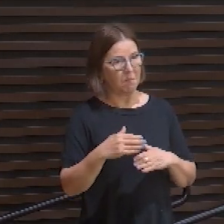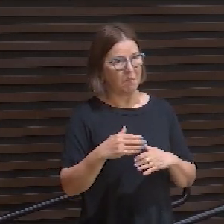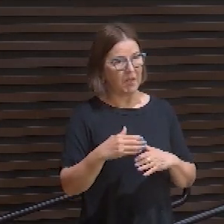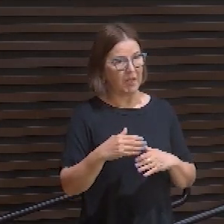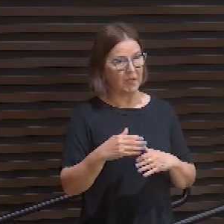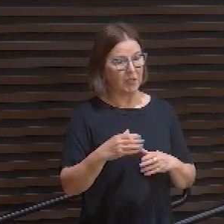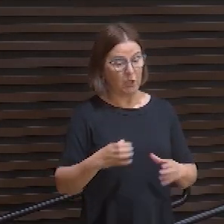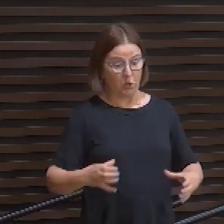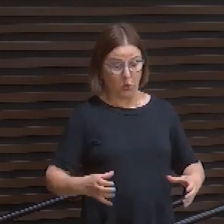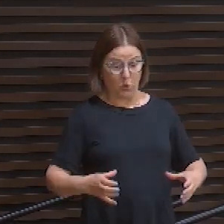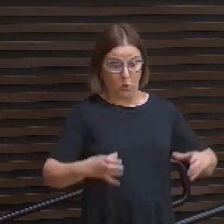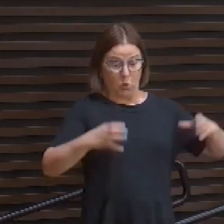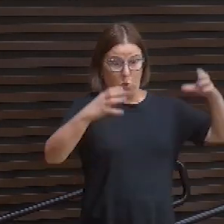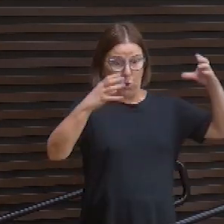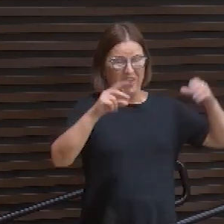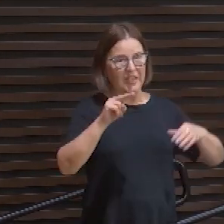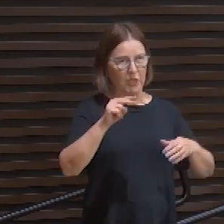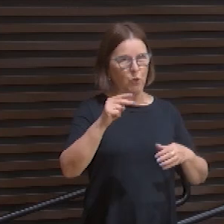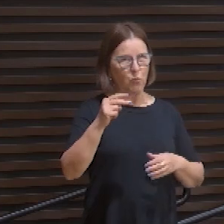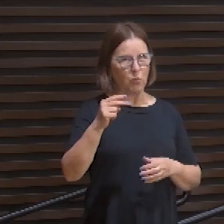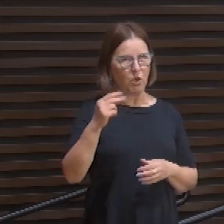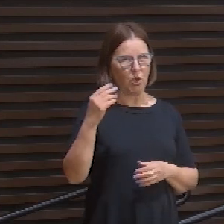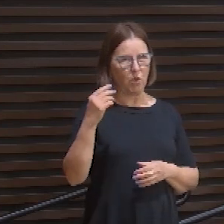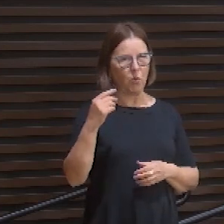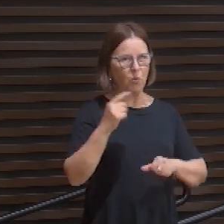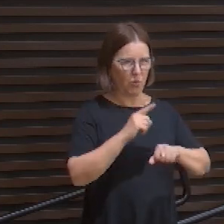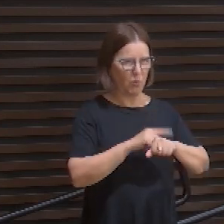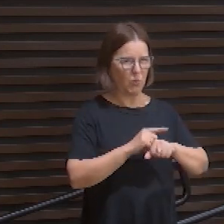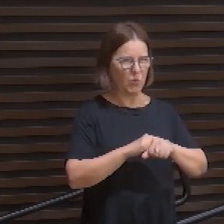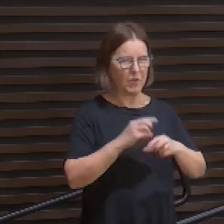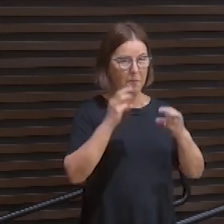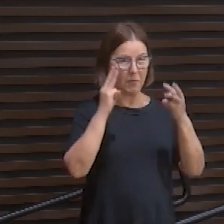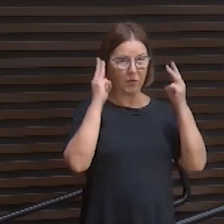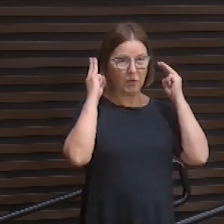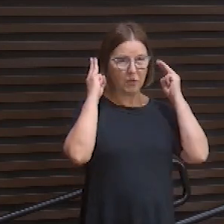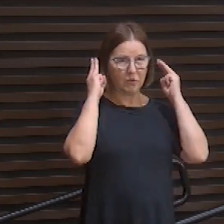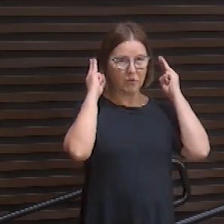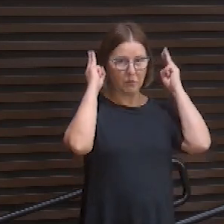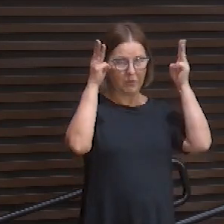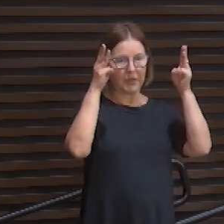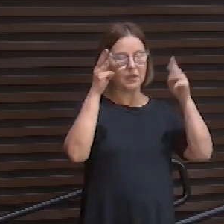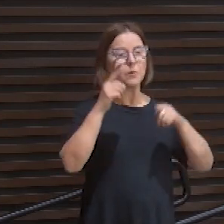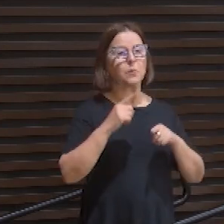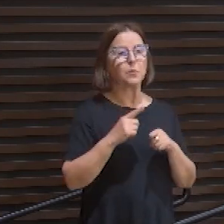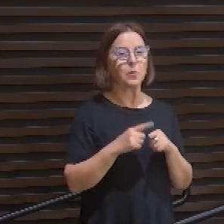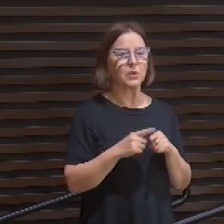de Moisés. Porque elas foram